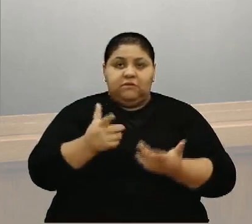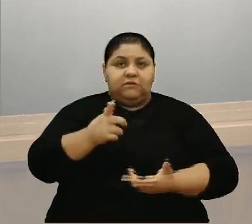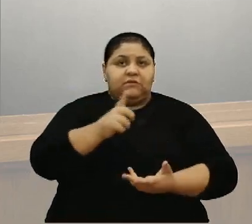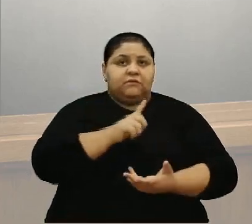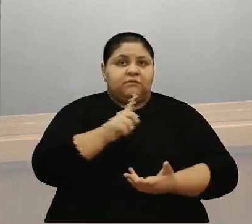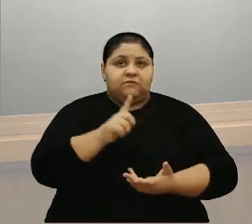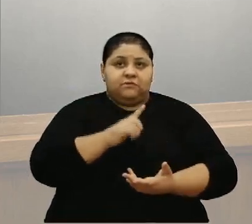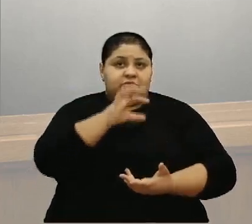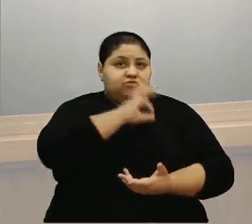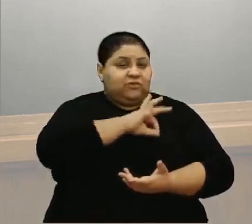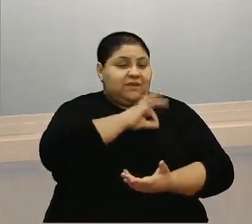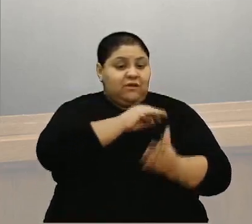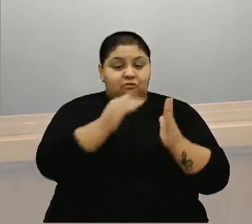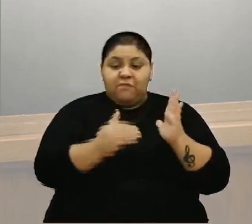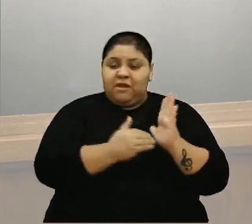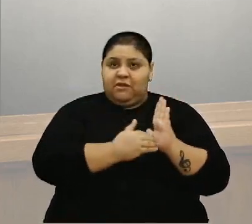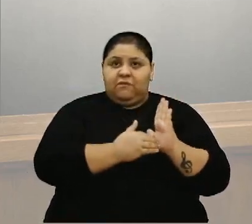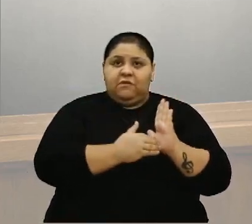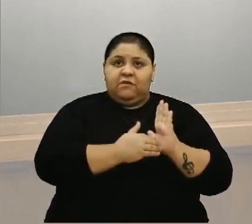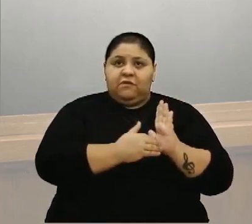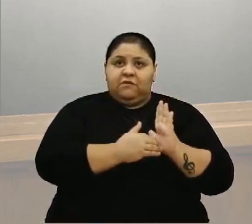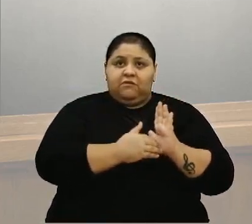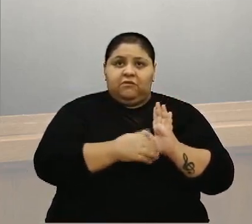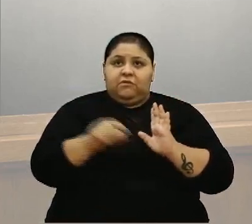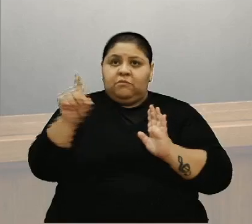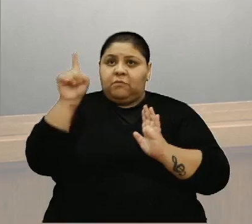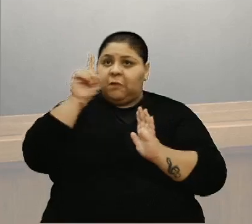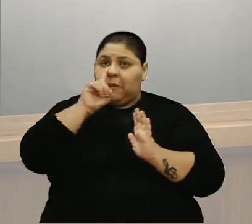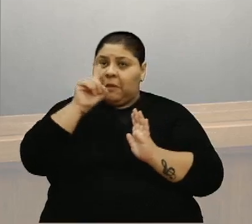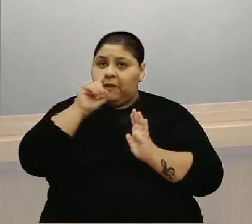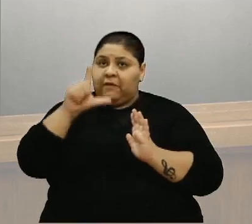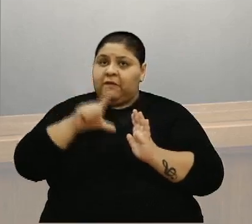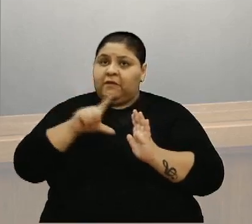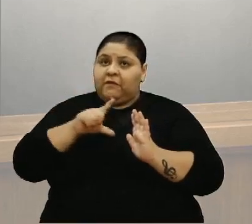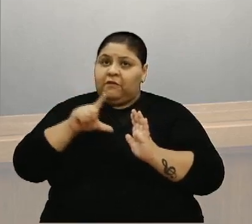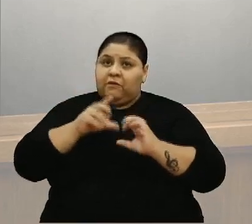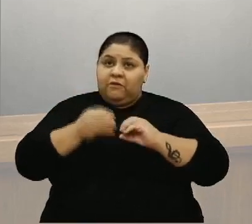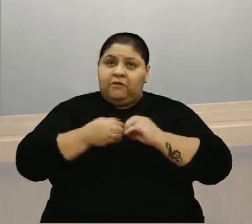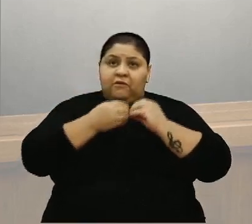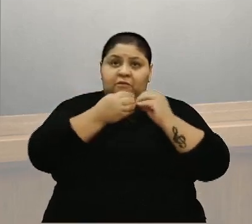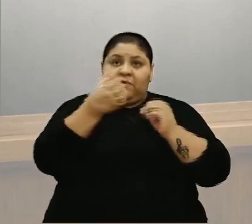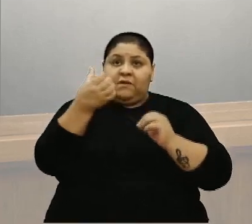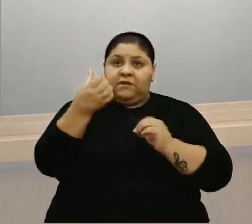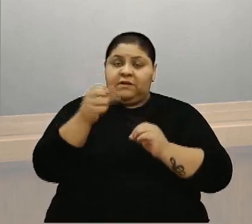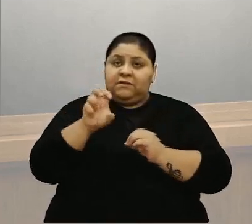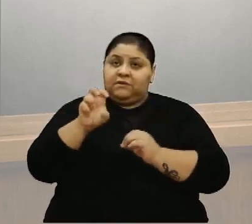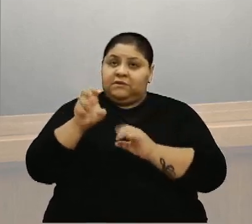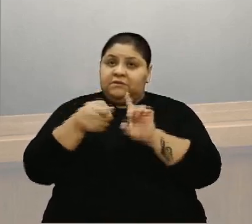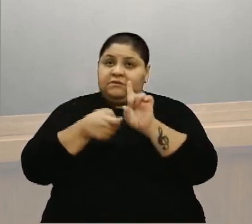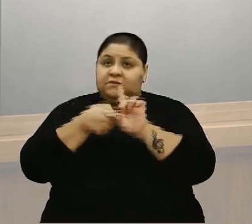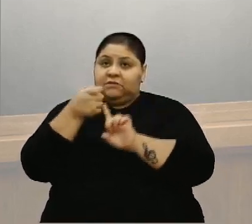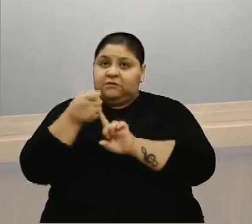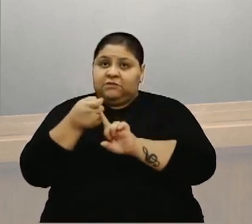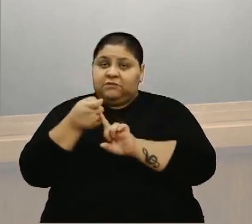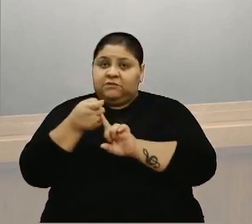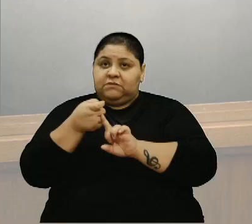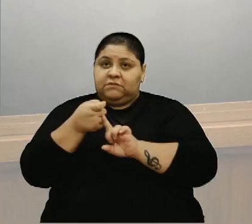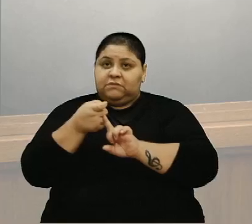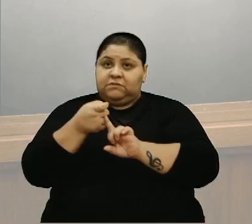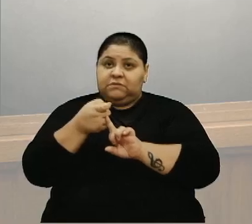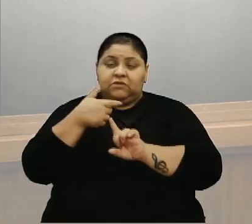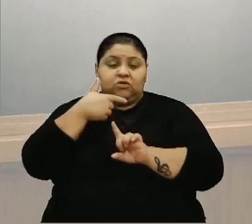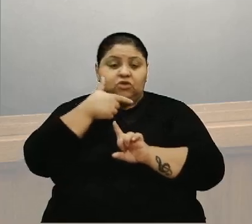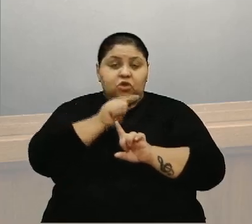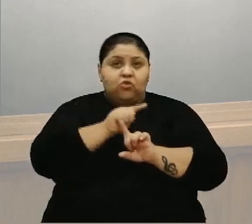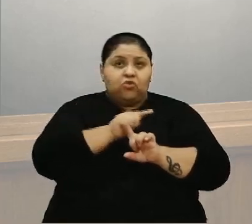tiram o salário mínimo. E uma mãe, ela teve que levar o seu filho de 5 meses. Não conseguiu vaga no